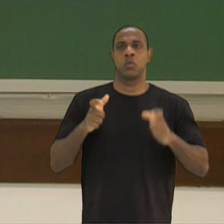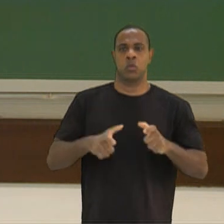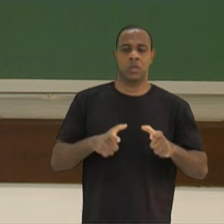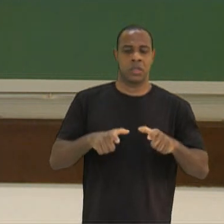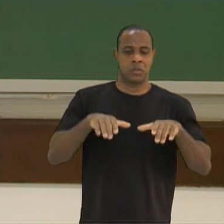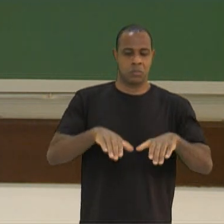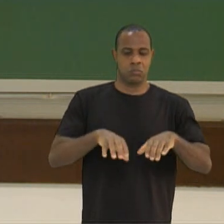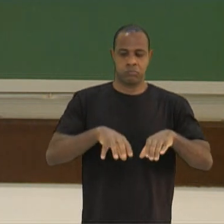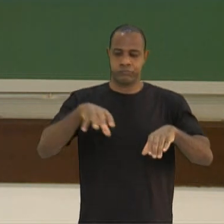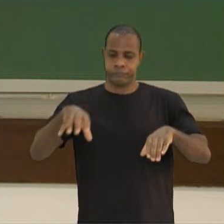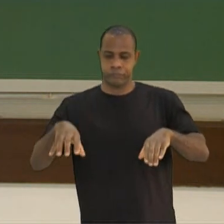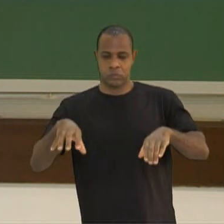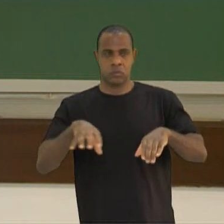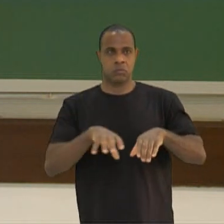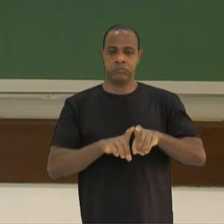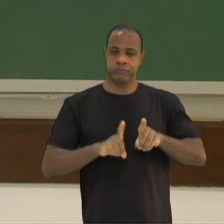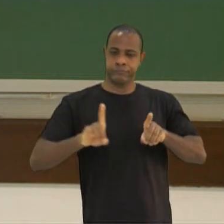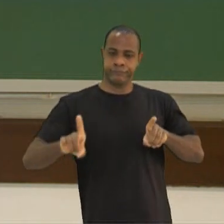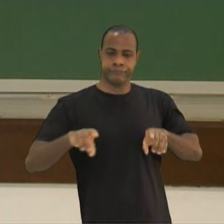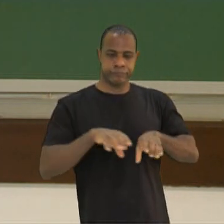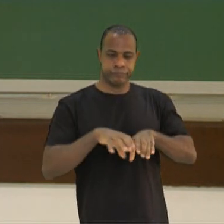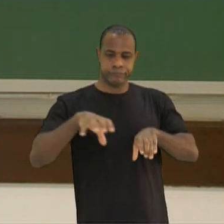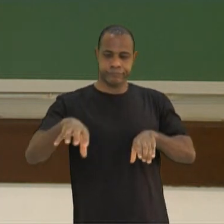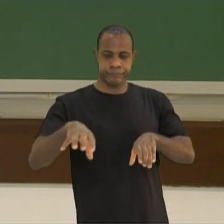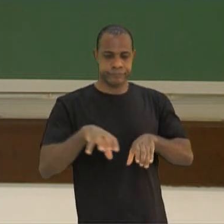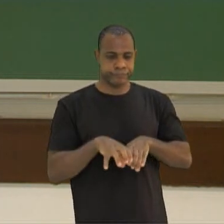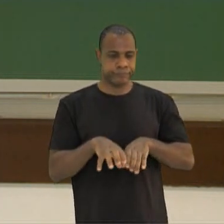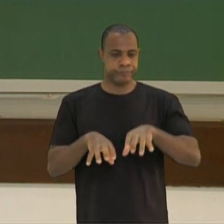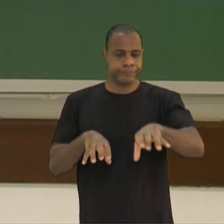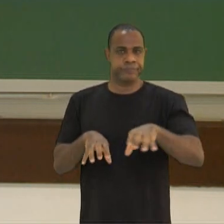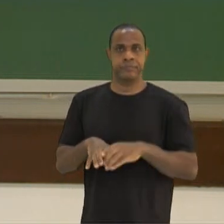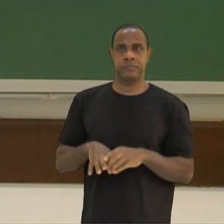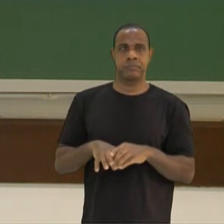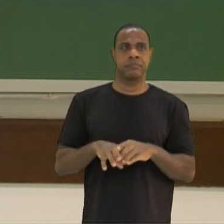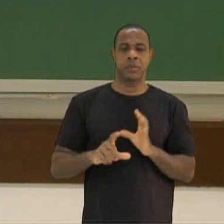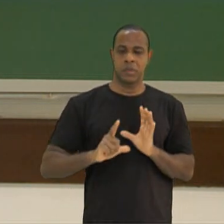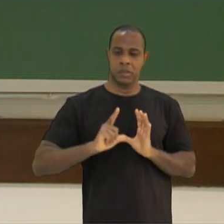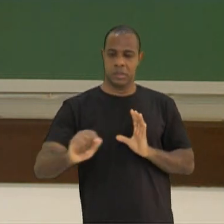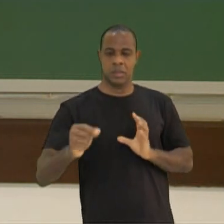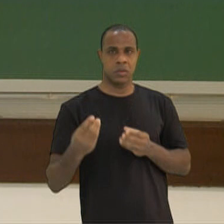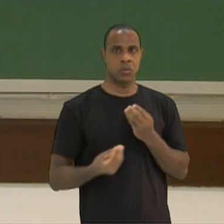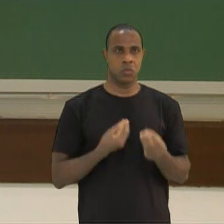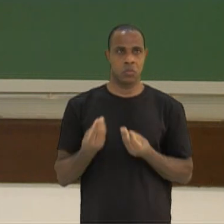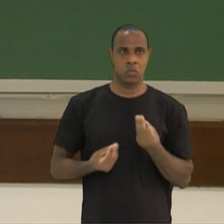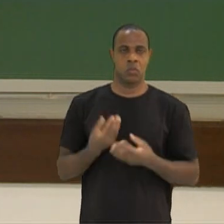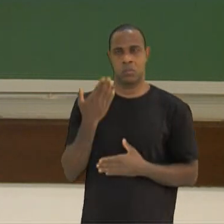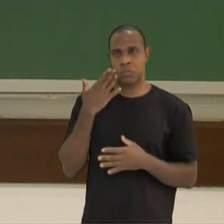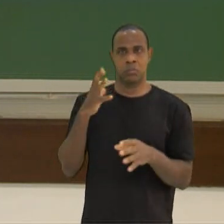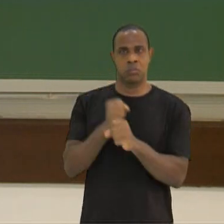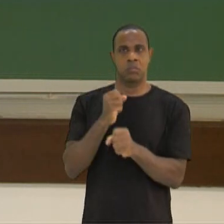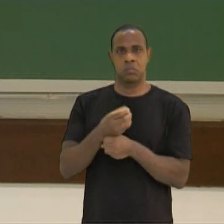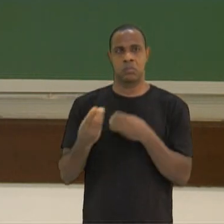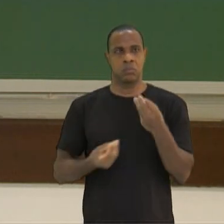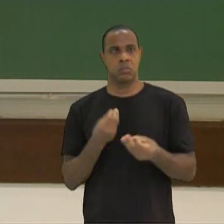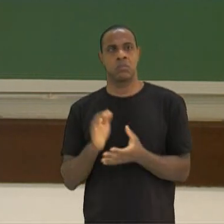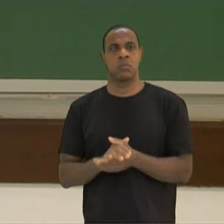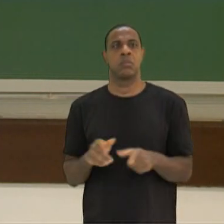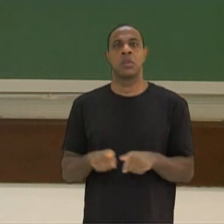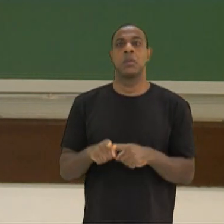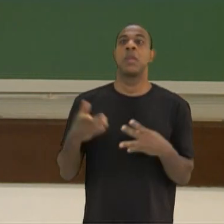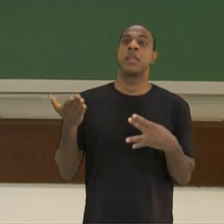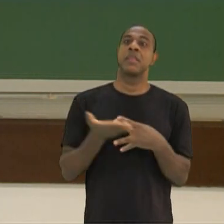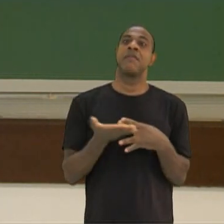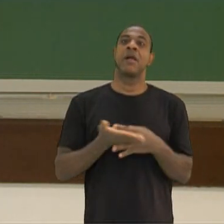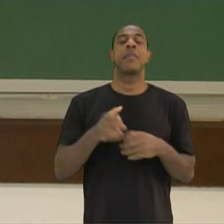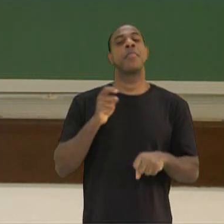o deslocamento. Então, a gente aprendeu na nossa primeira aula, que foi ao vivo, inclusive. Nós falamos sobre o intervalo de